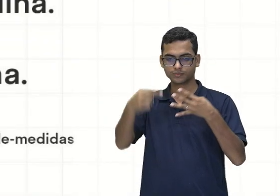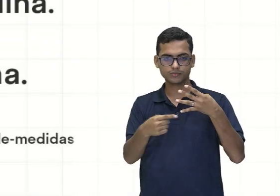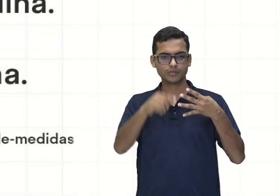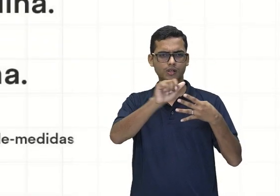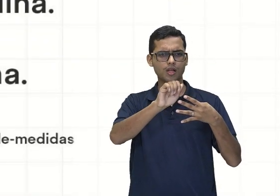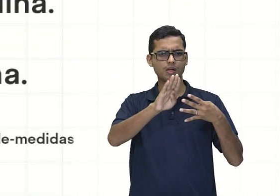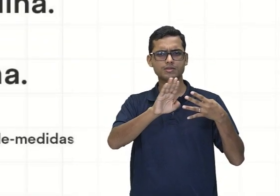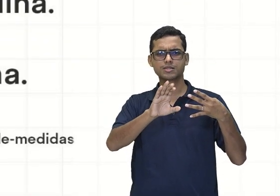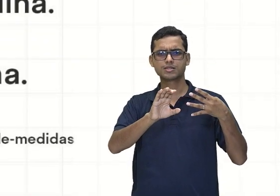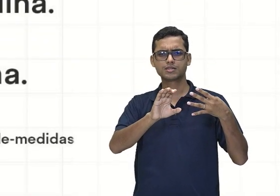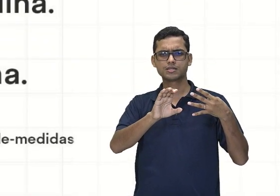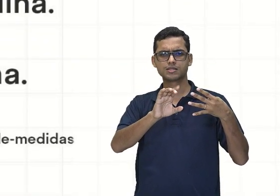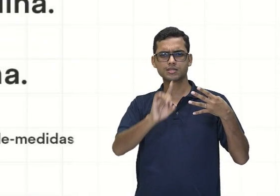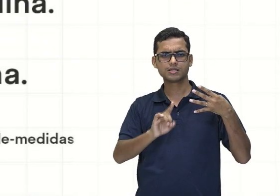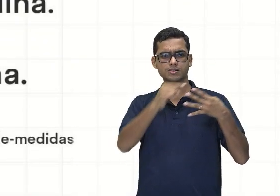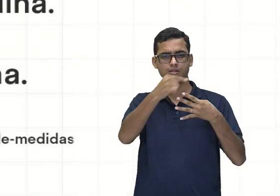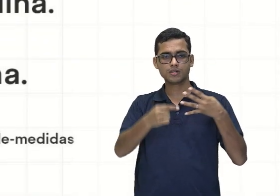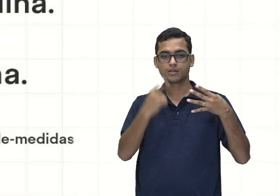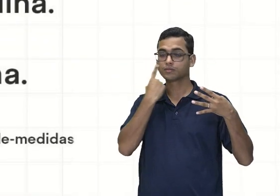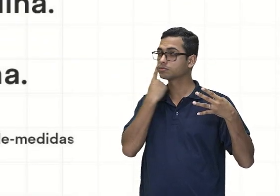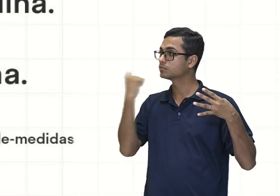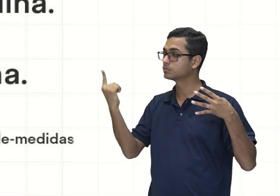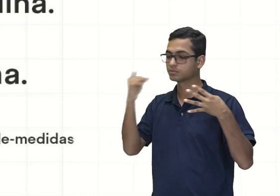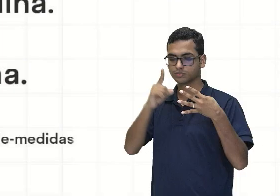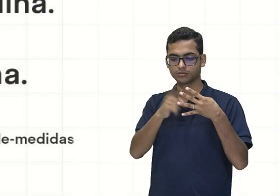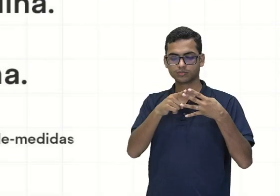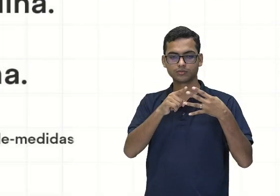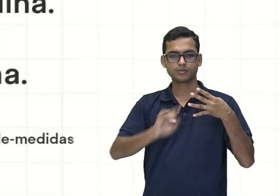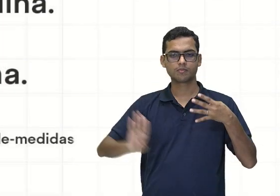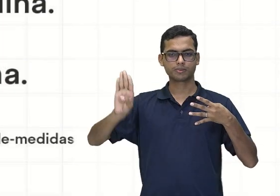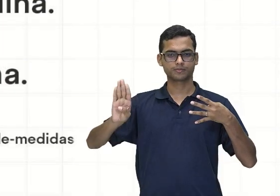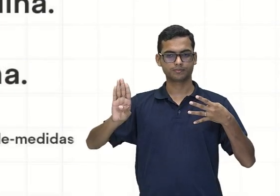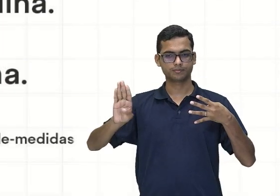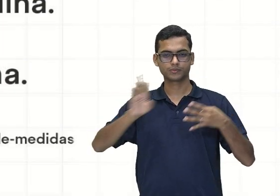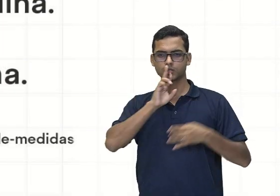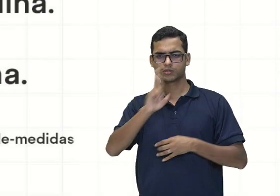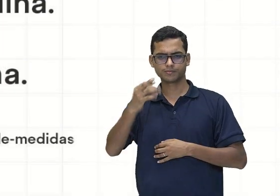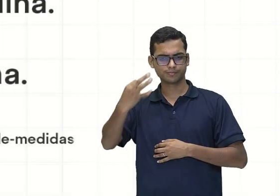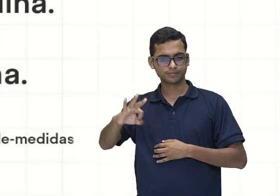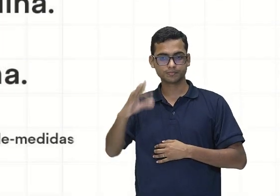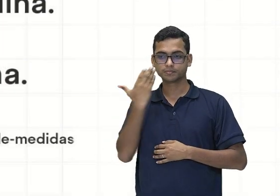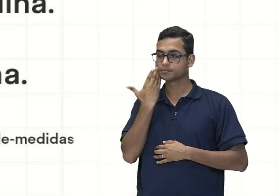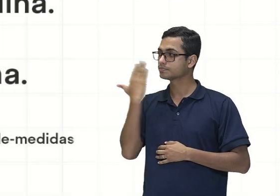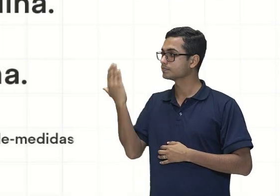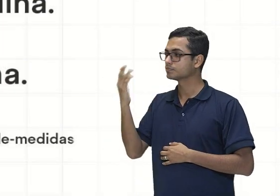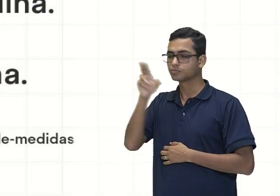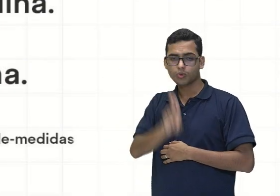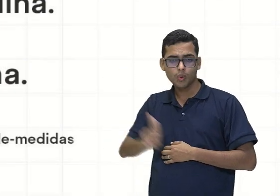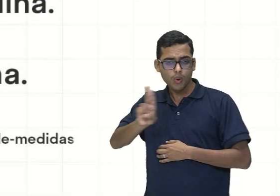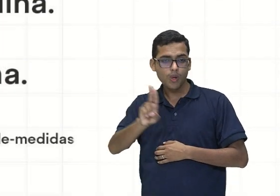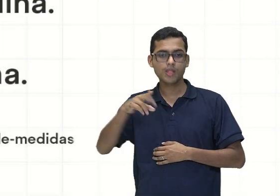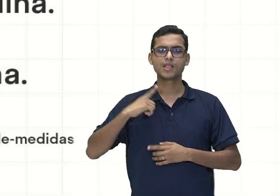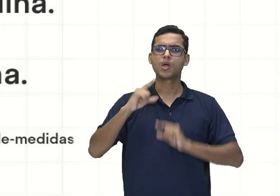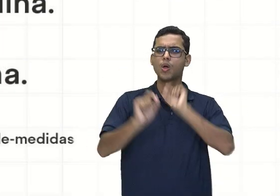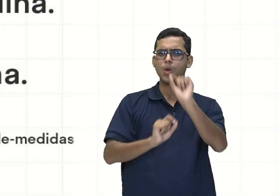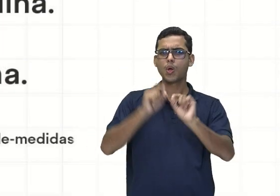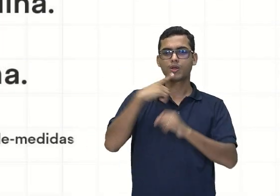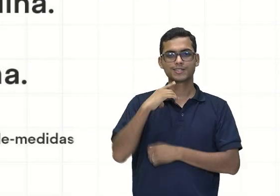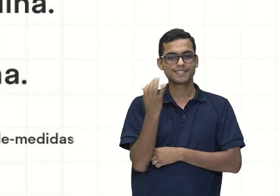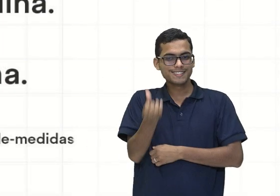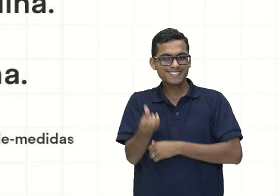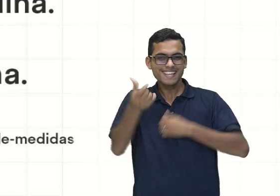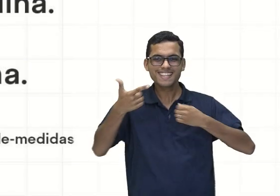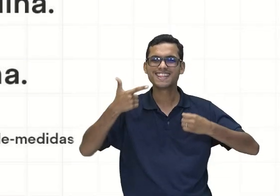Então, aqui a nossa alternativa correta, né? Nossa letra B. Ele vai gastar